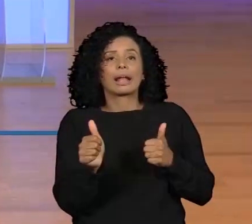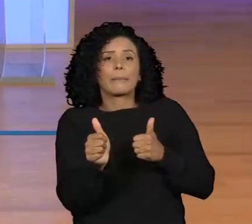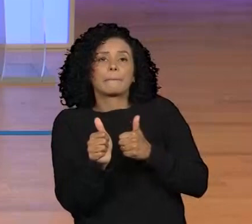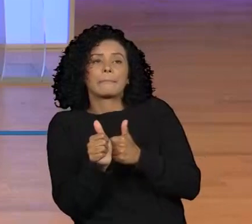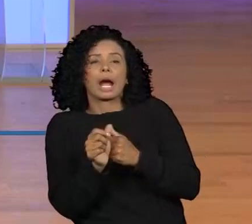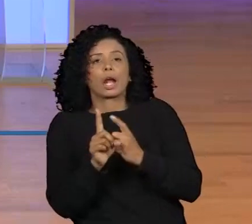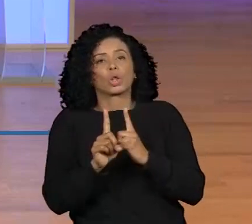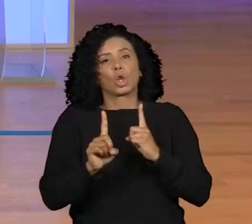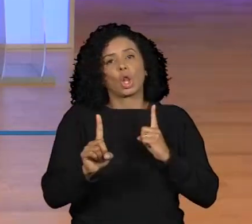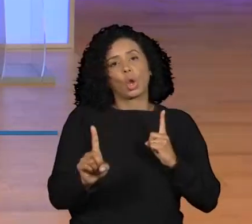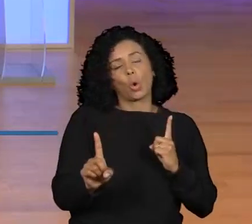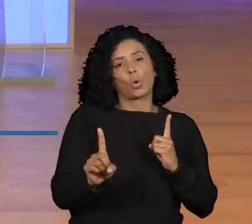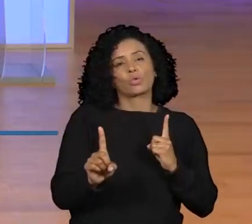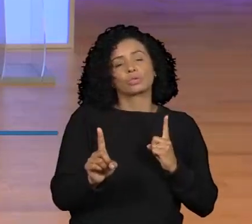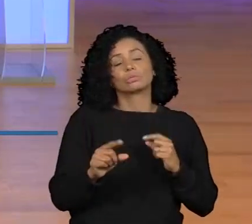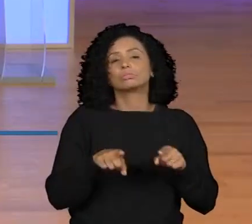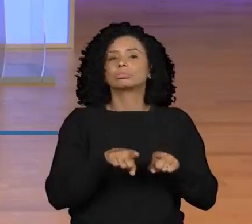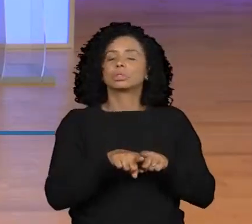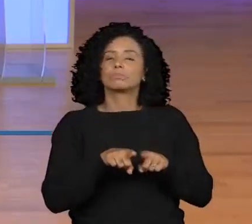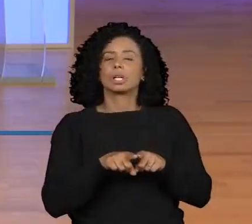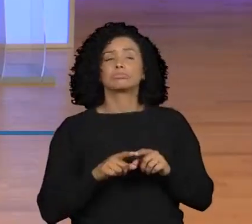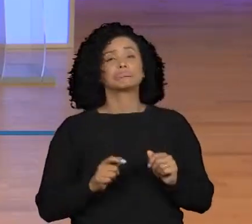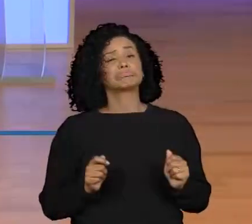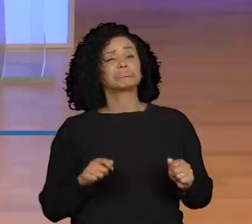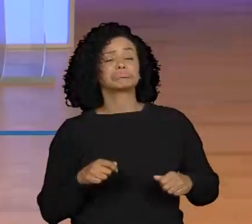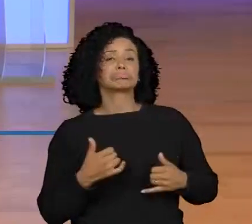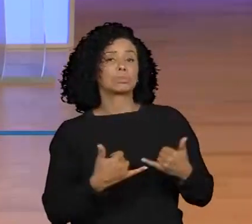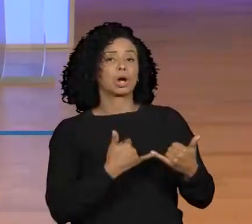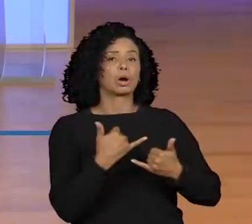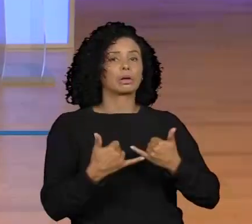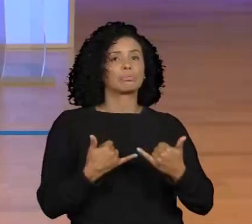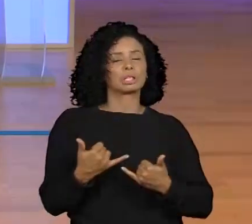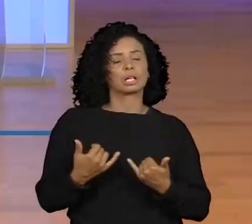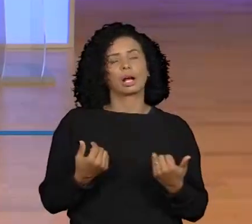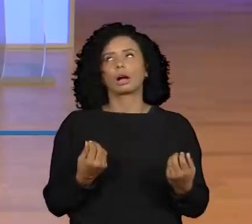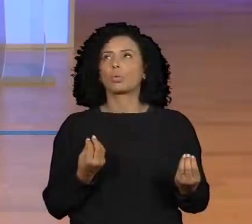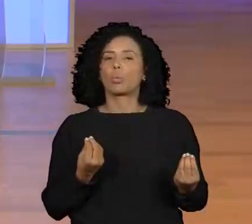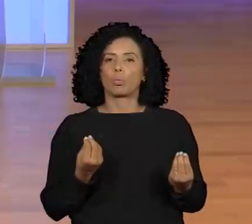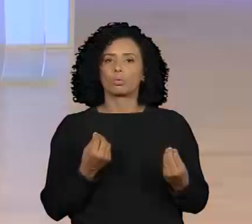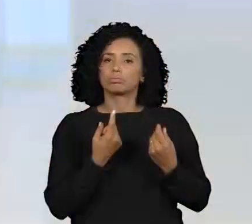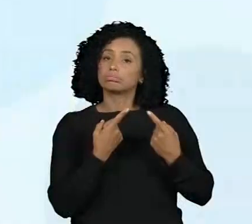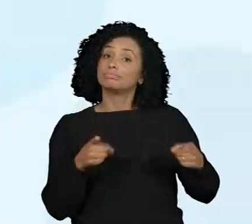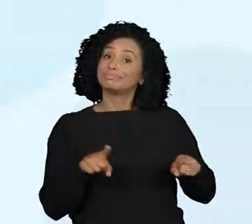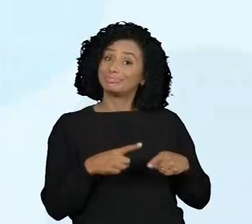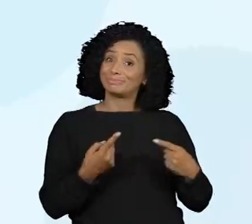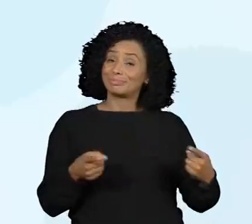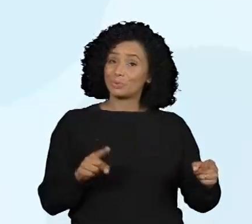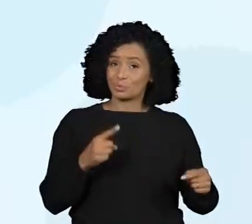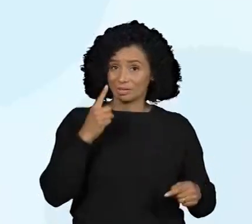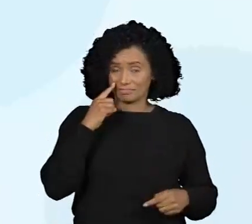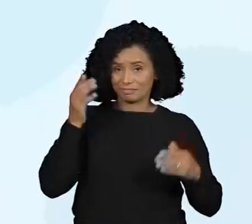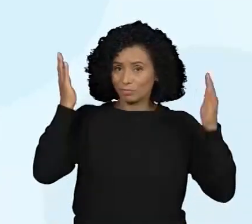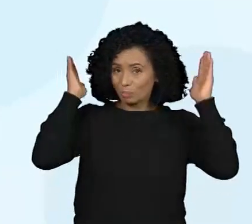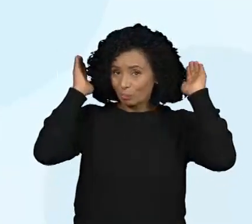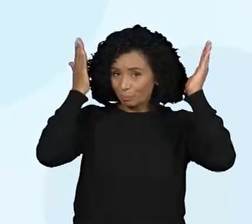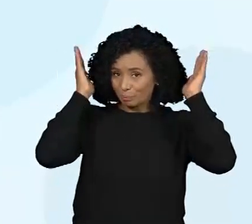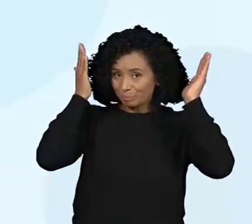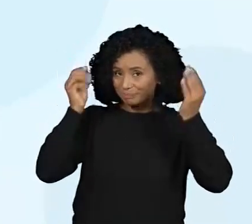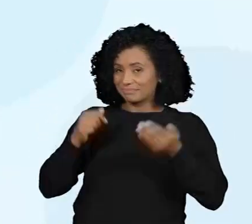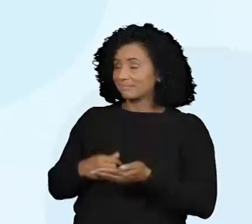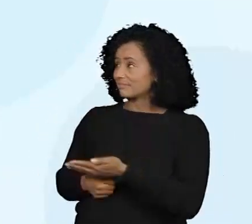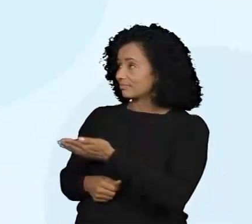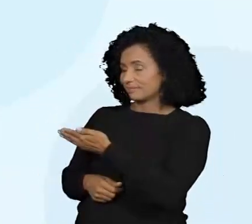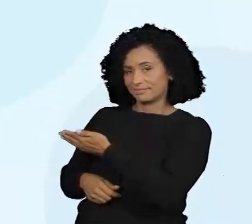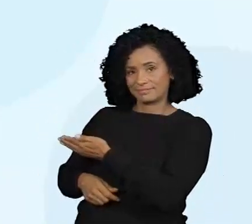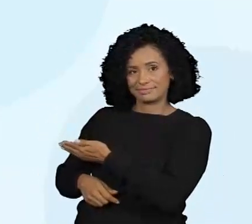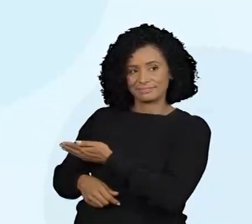e duração a gente pode brincar com a música do jumento então o oráculo colocou